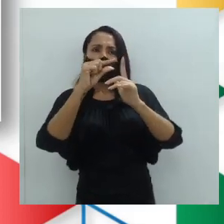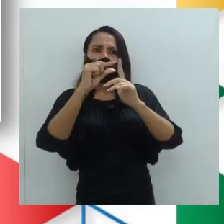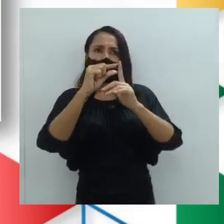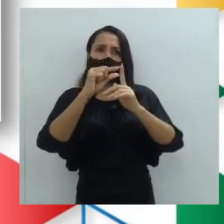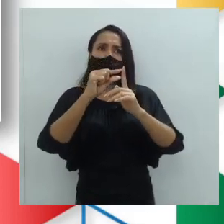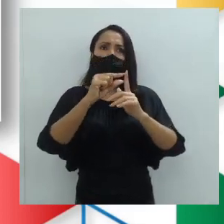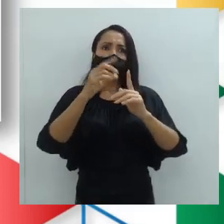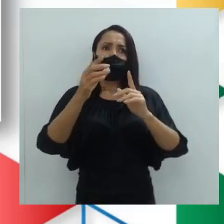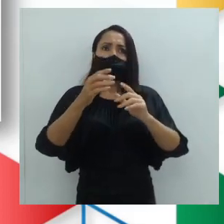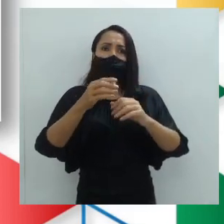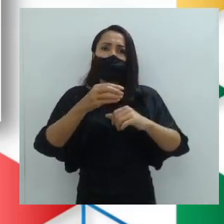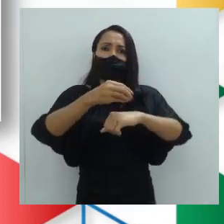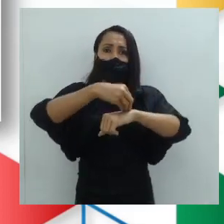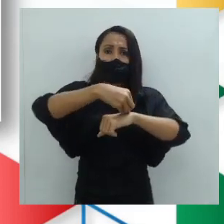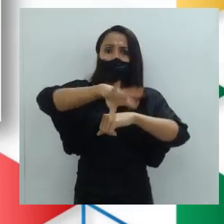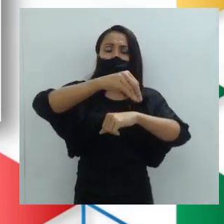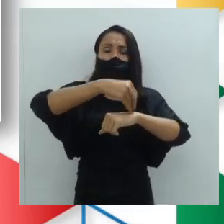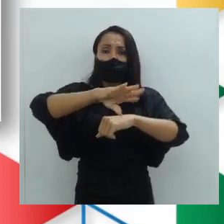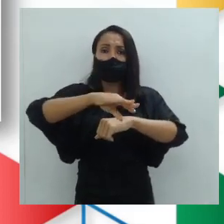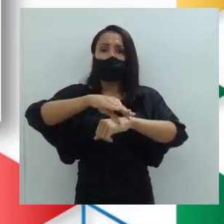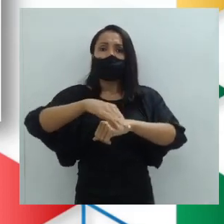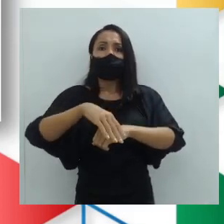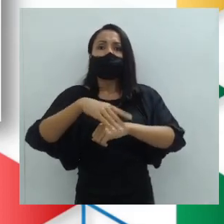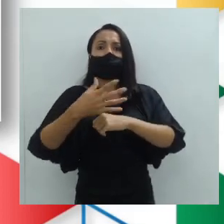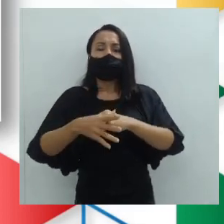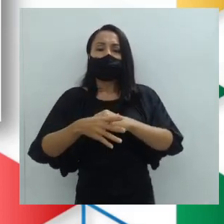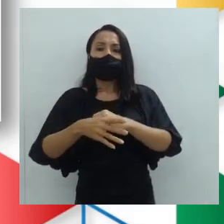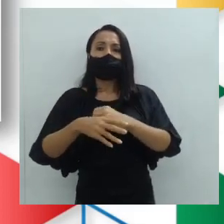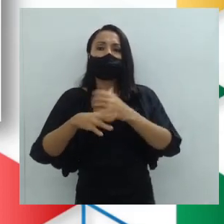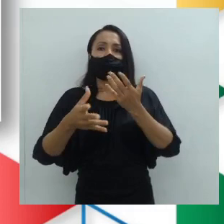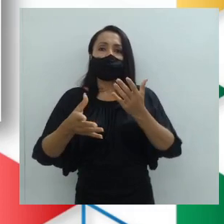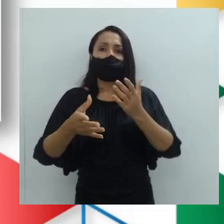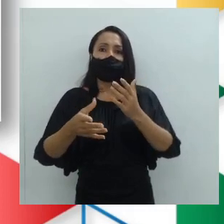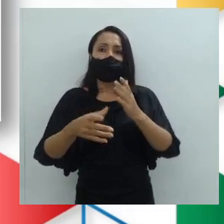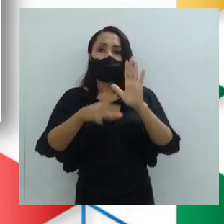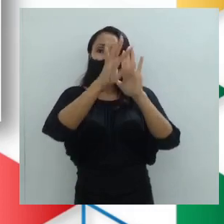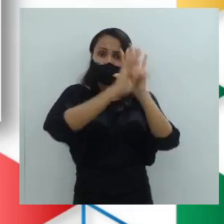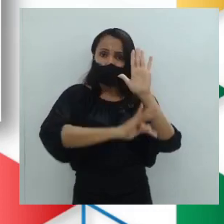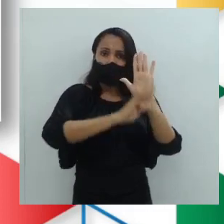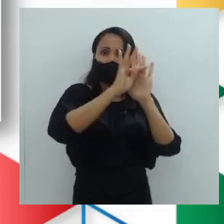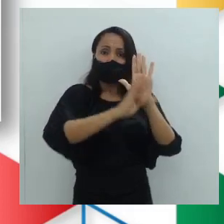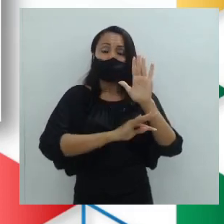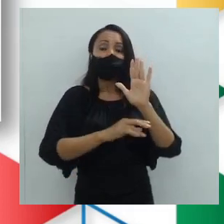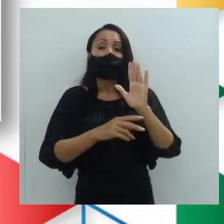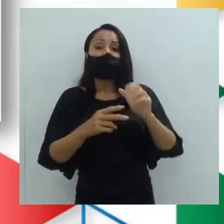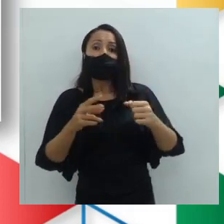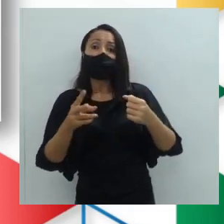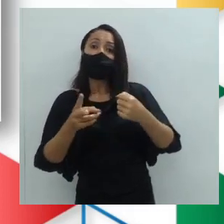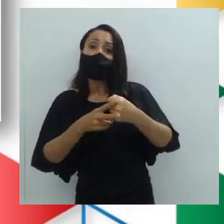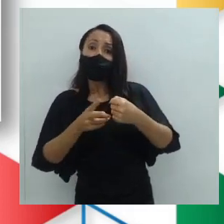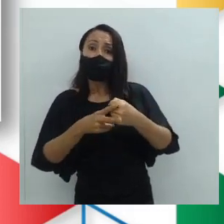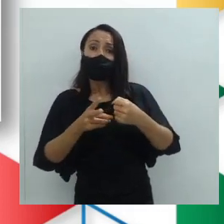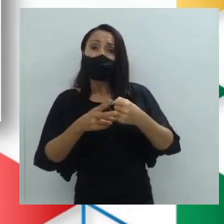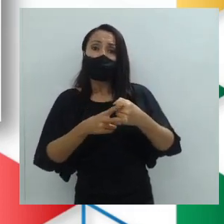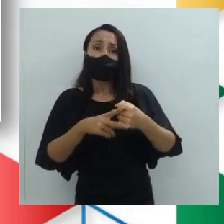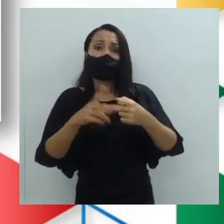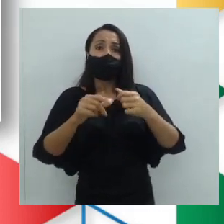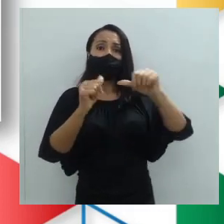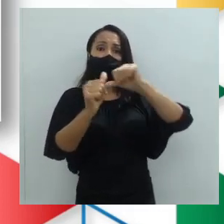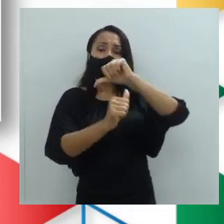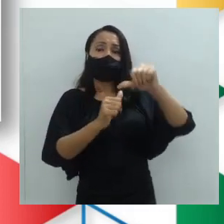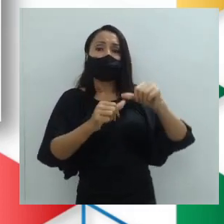pistas, indicam a mensagem adicional nos pressupostos. Verbos que indicam mudança, não é isso? Aí quando a gente diz